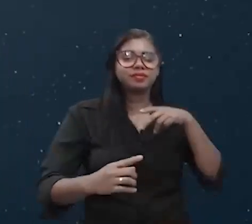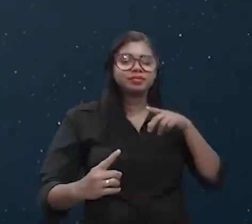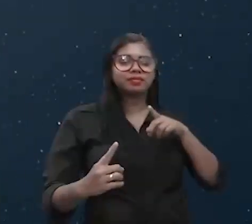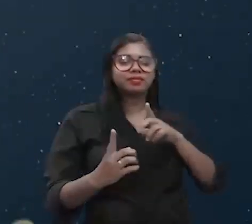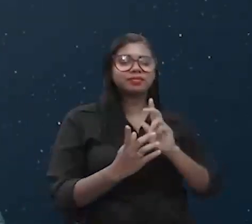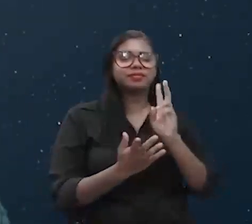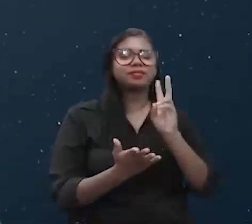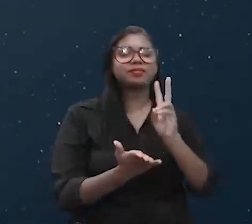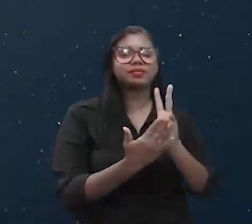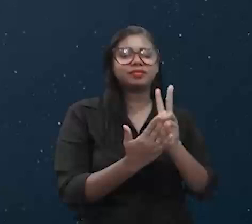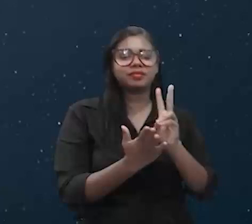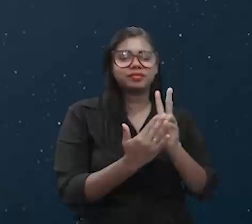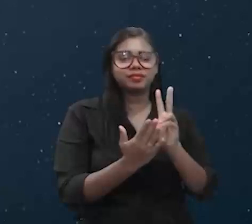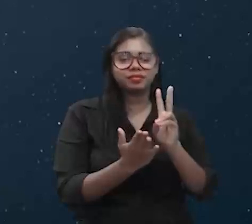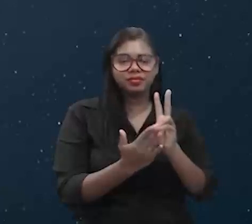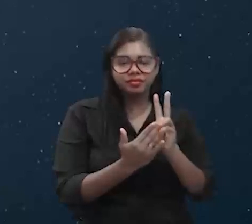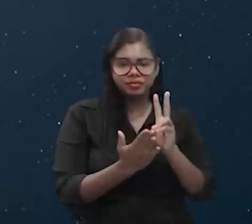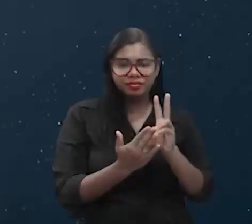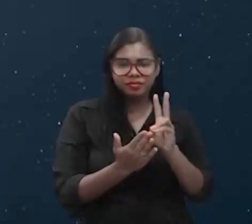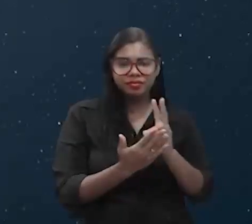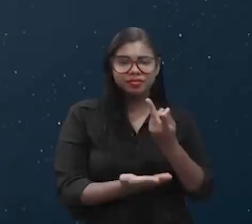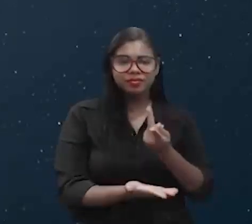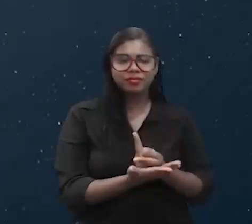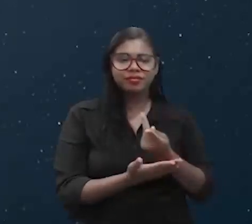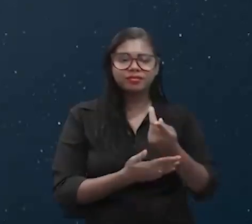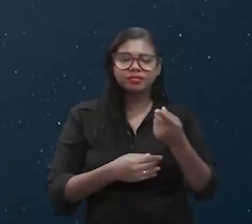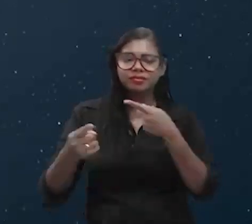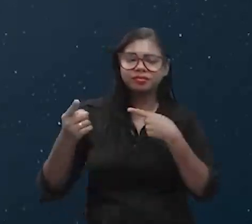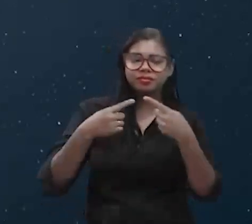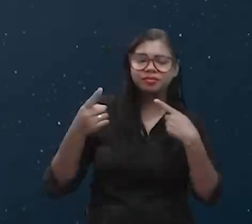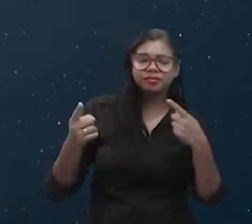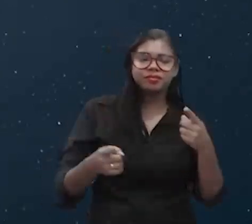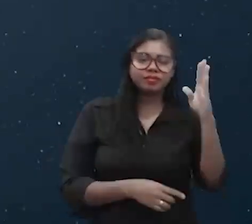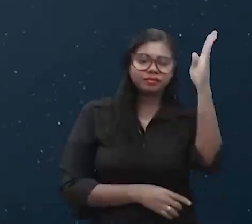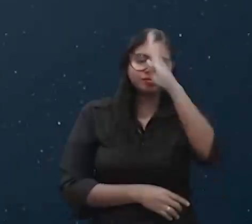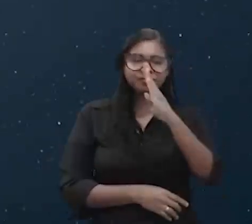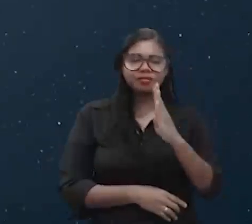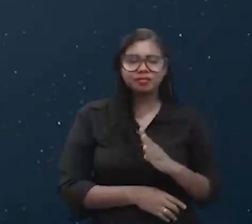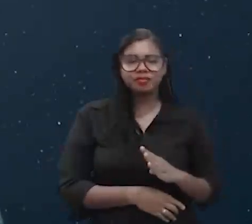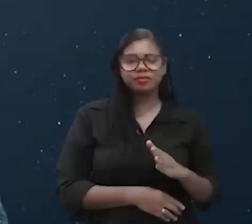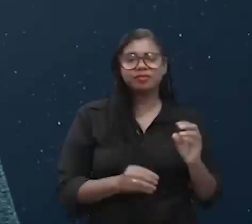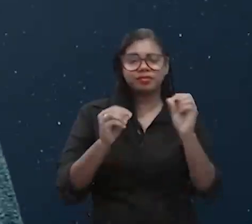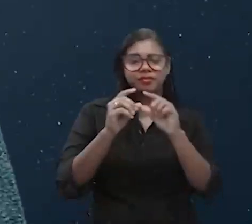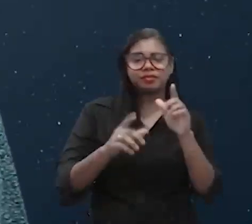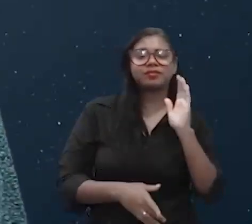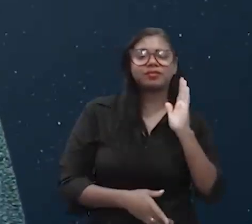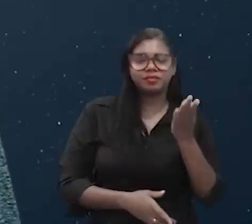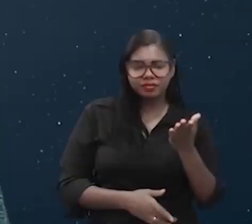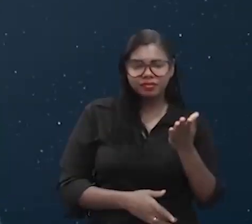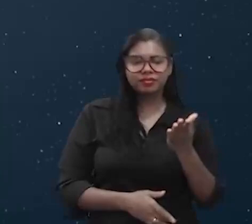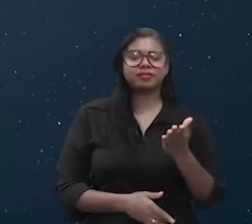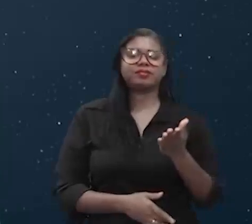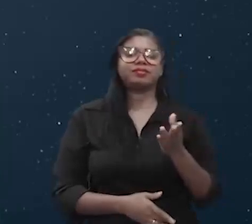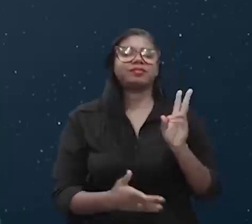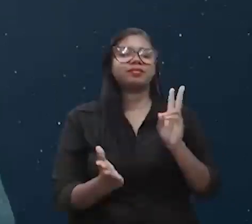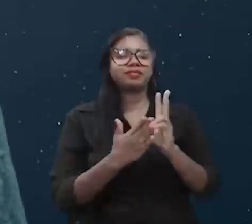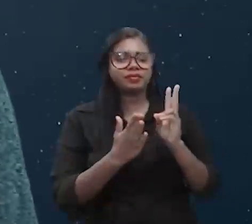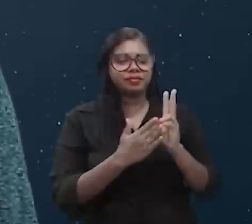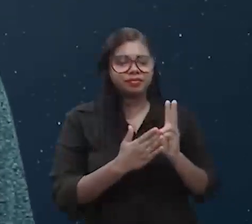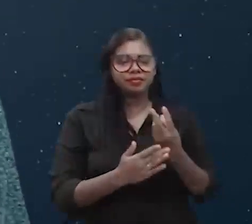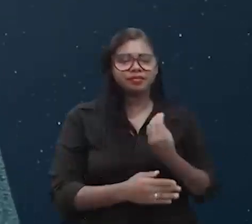que é muito discutido hoje, que o Brasil não foi descoberto, né? Então, seja como você gosta de ver, então